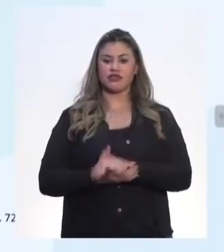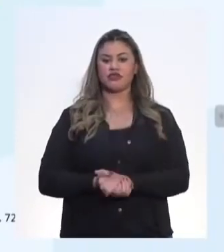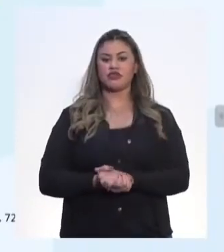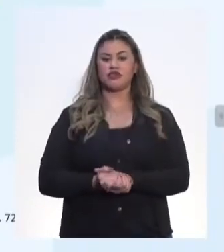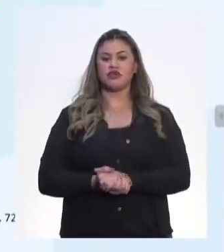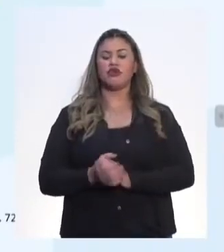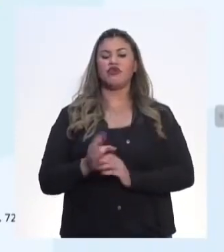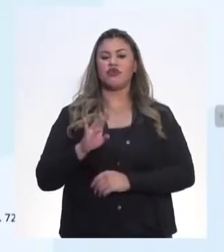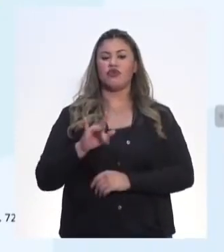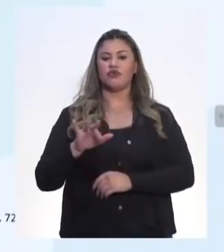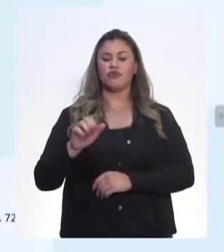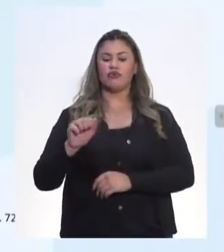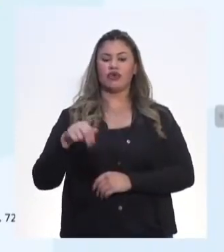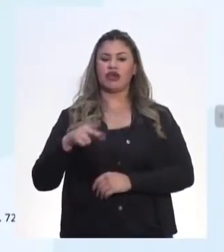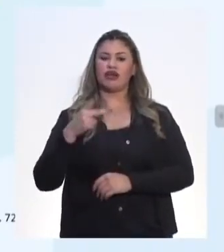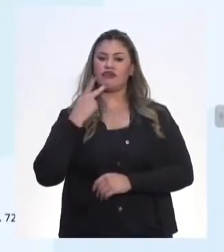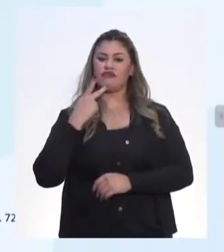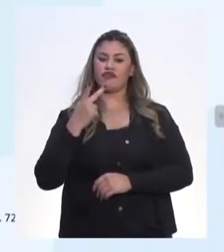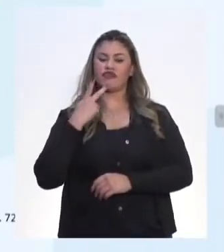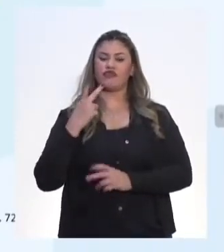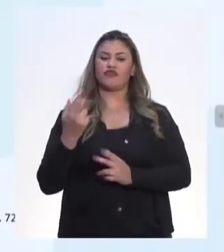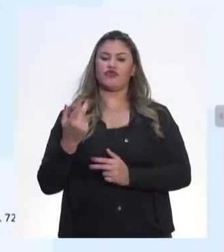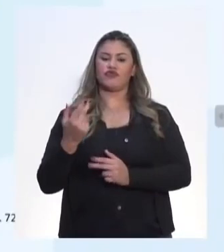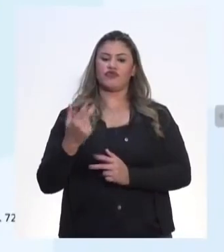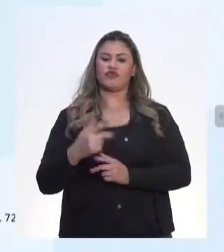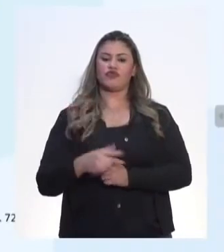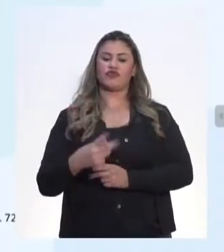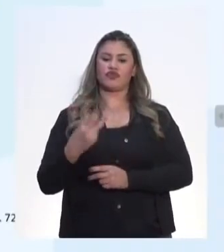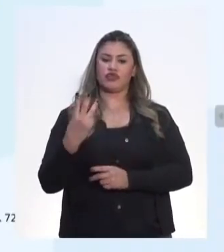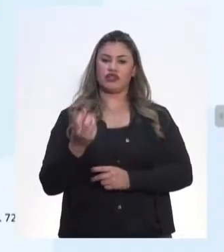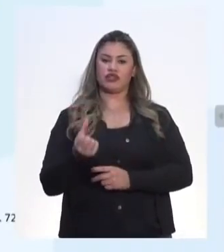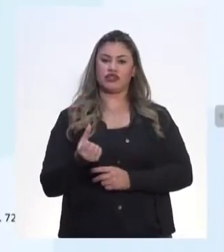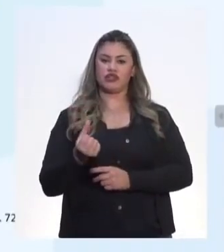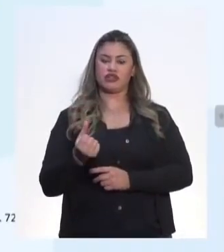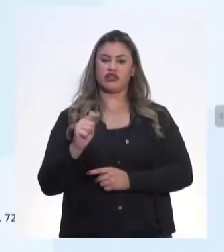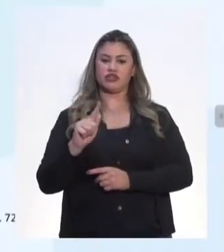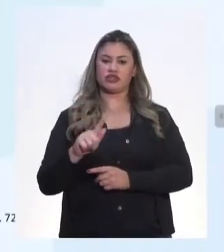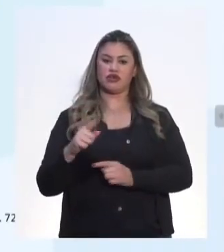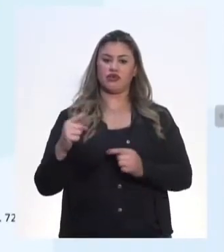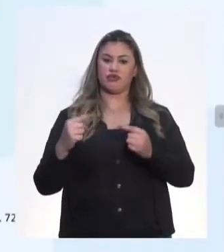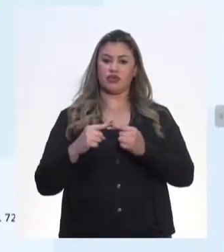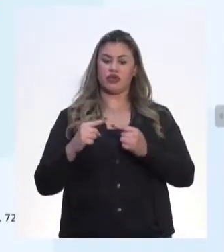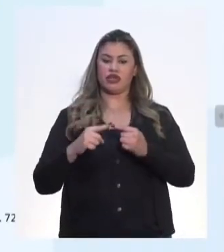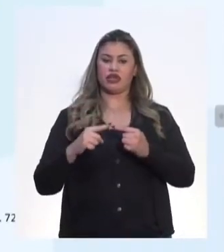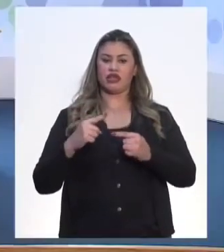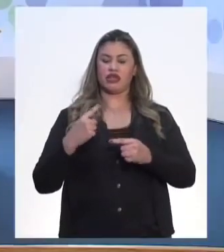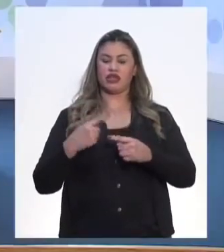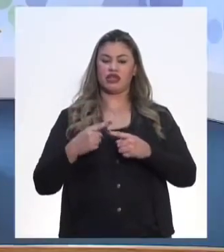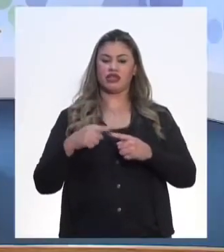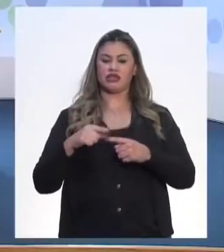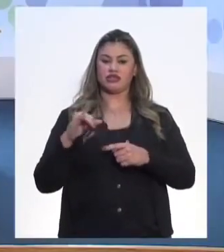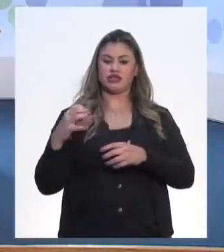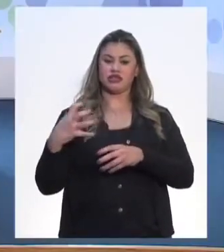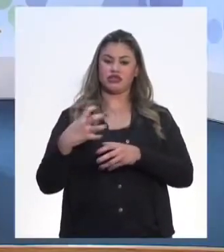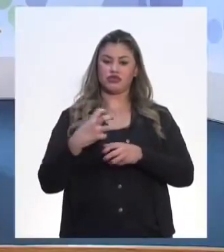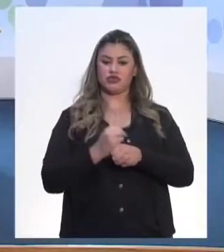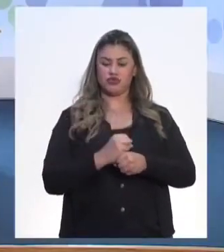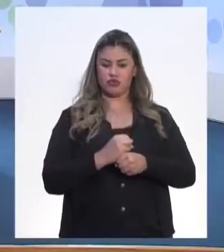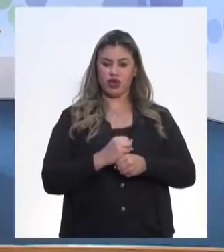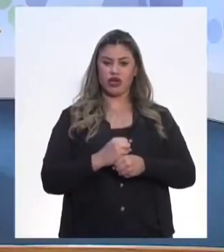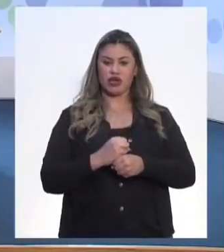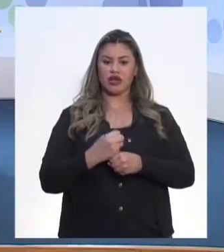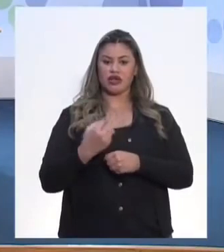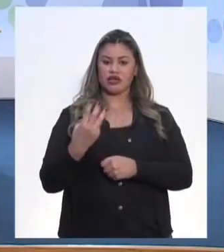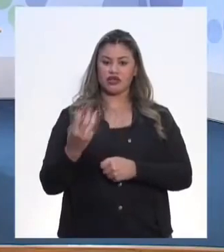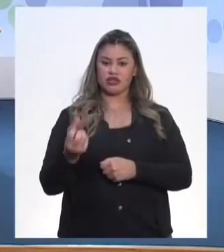falou exatamente isso aqui no chat. Falou como? 36 graus, pois se olharmos e somarmos, 36